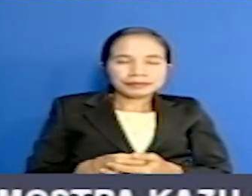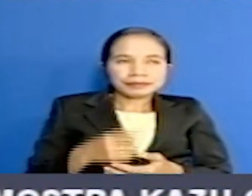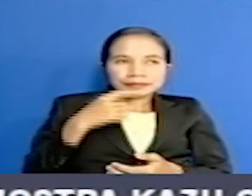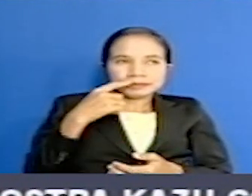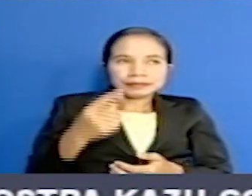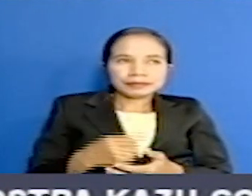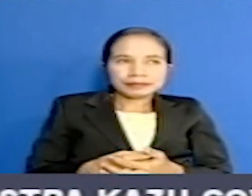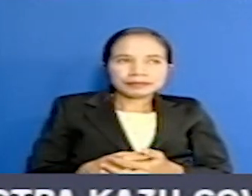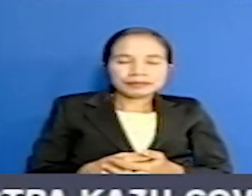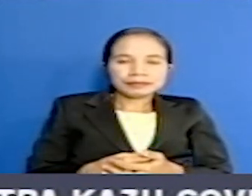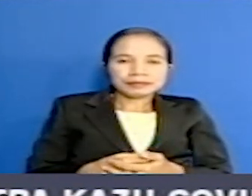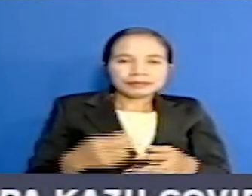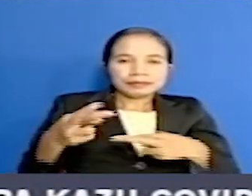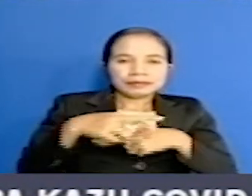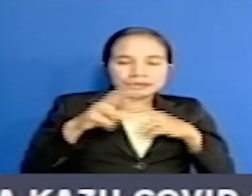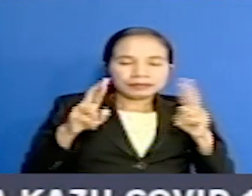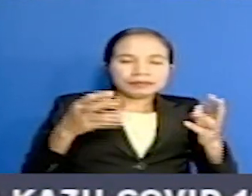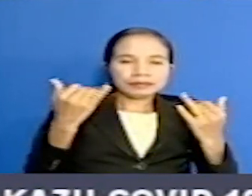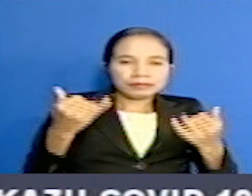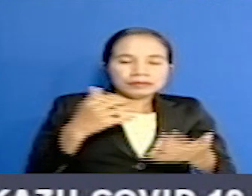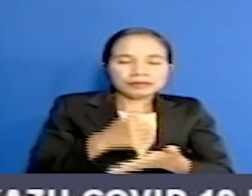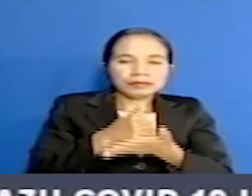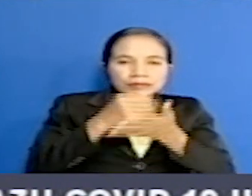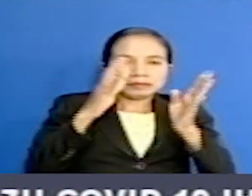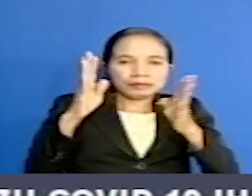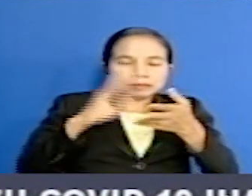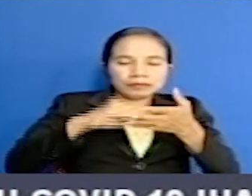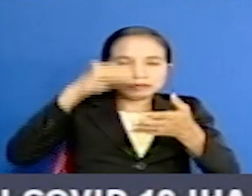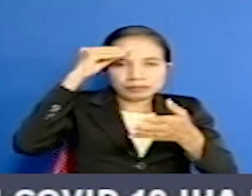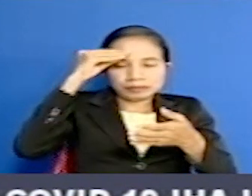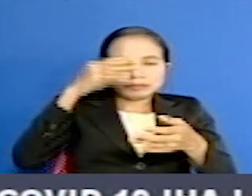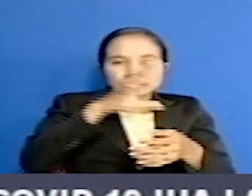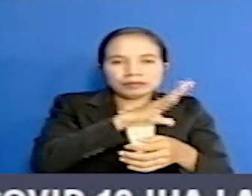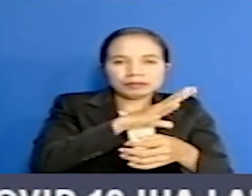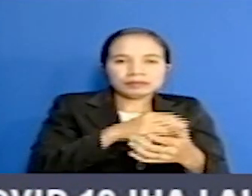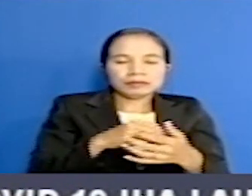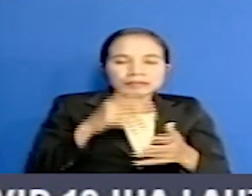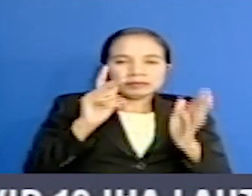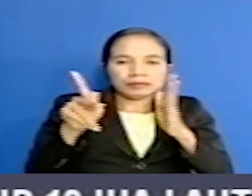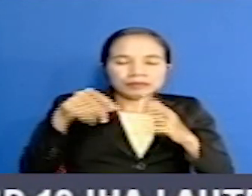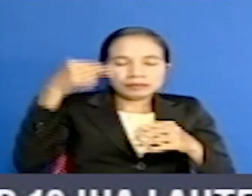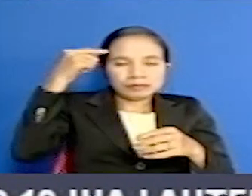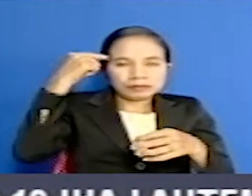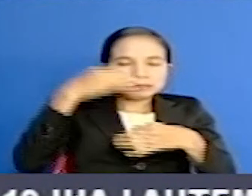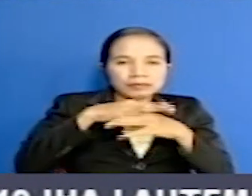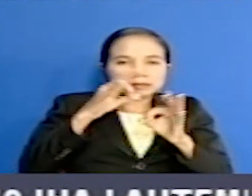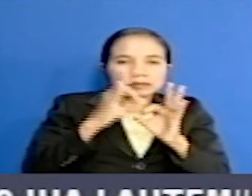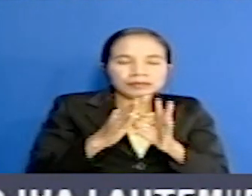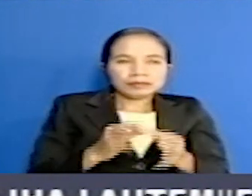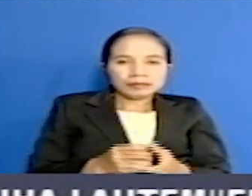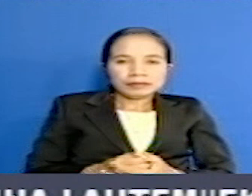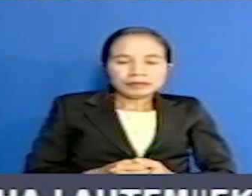Hateten. Ria construi sala provisória rua, hori facilita processo aprendizagem, hori rein plano governo atu reabilita. Suku